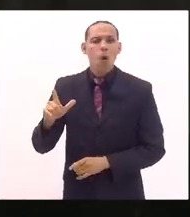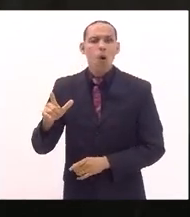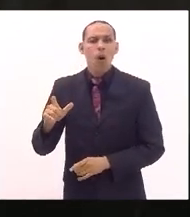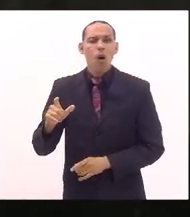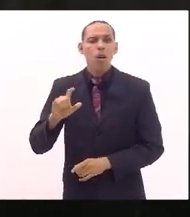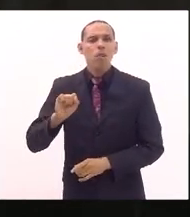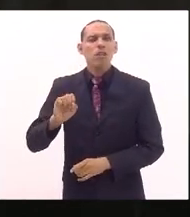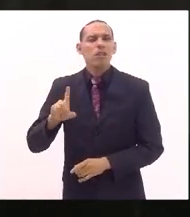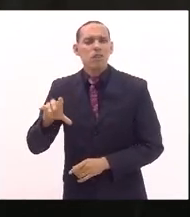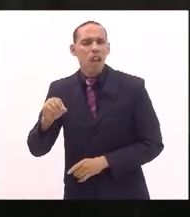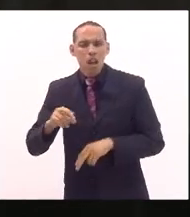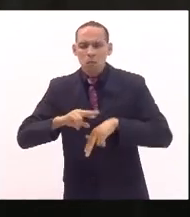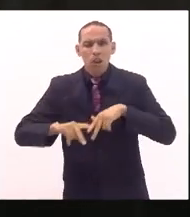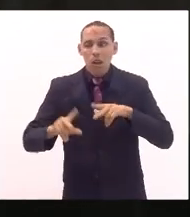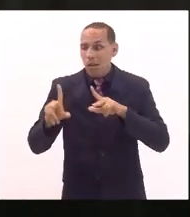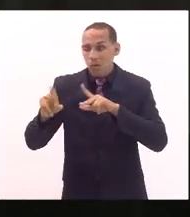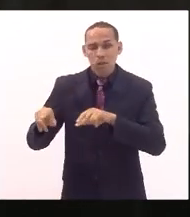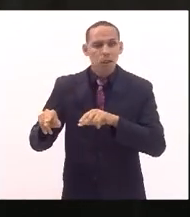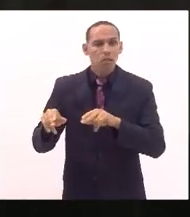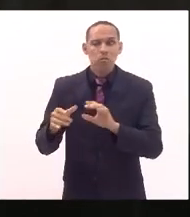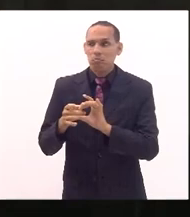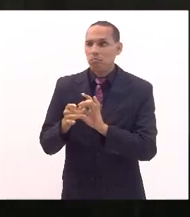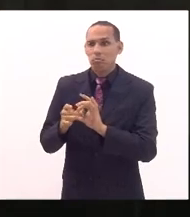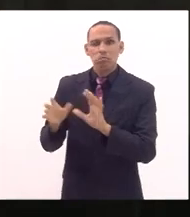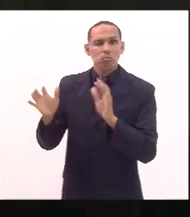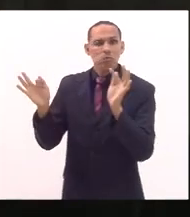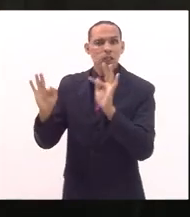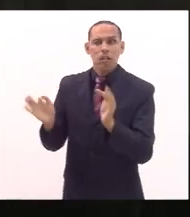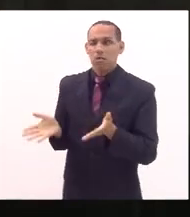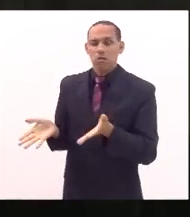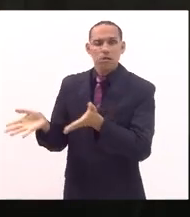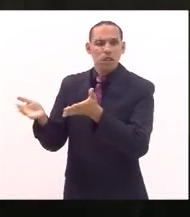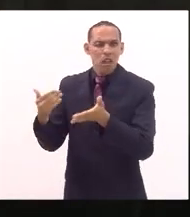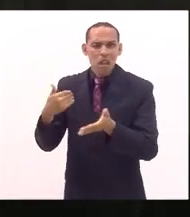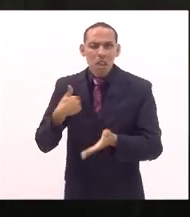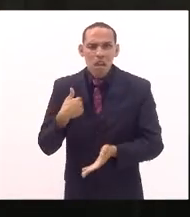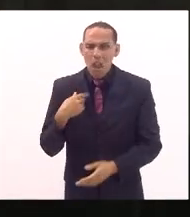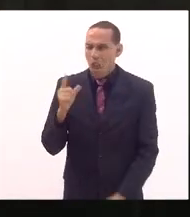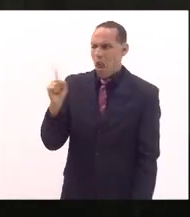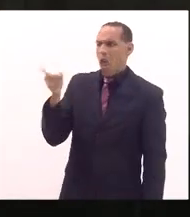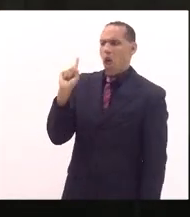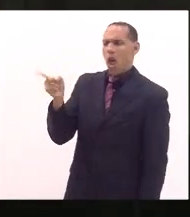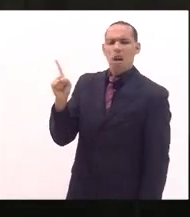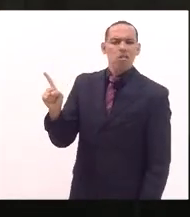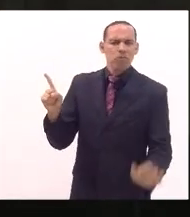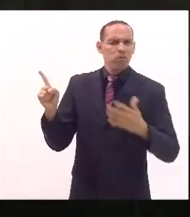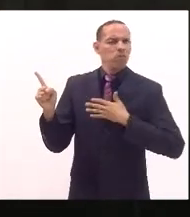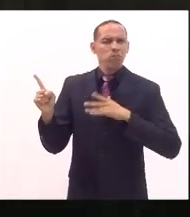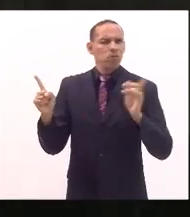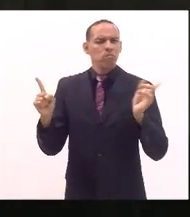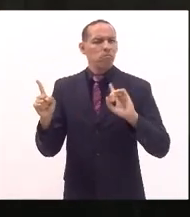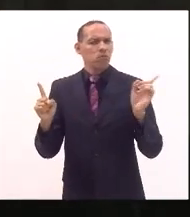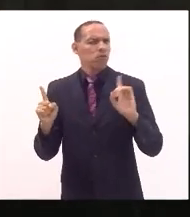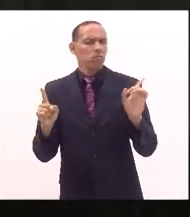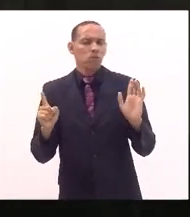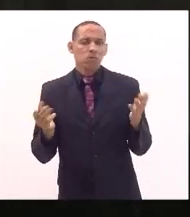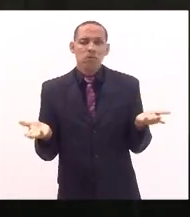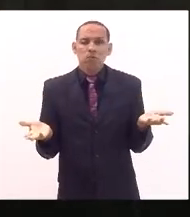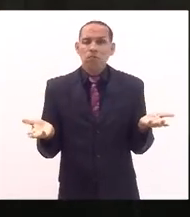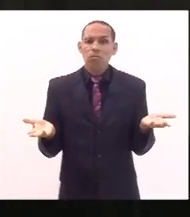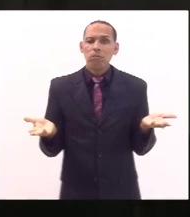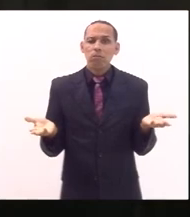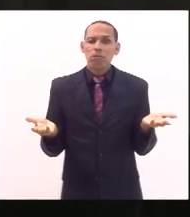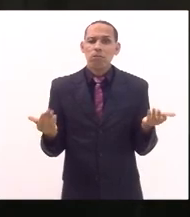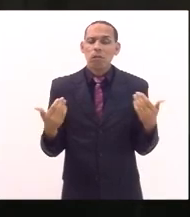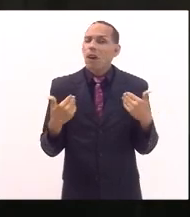sexo que seja feliz e quem sou eu para apontar o dedo para essa pessoa por senão